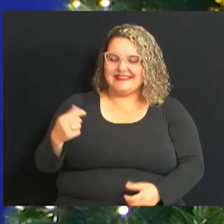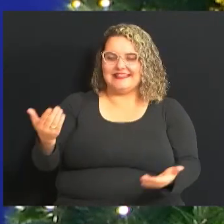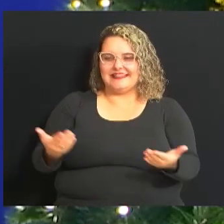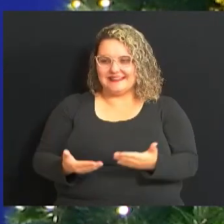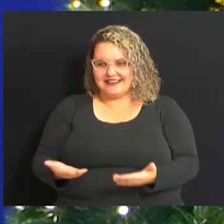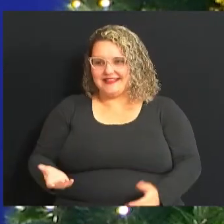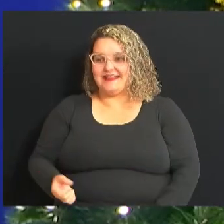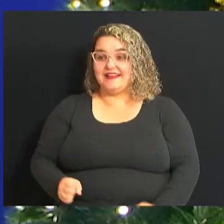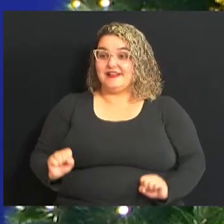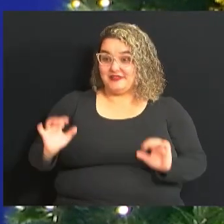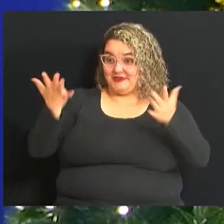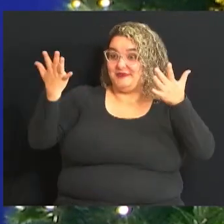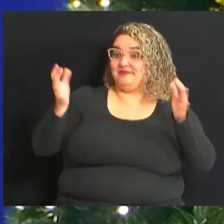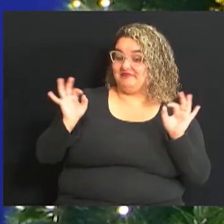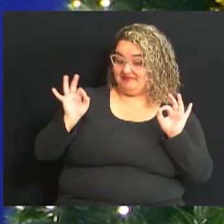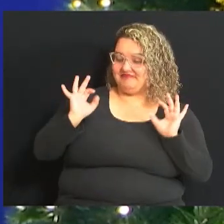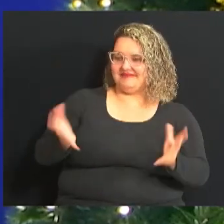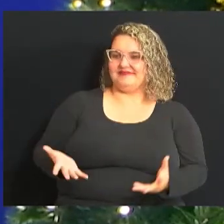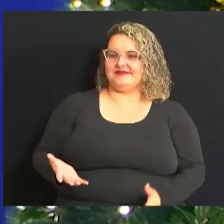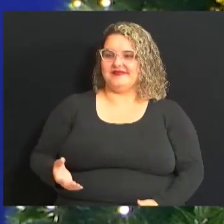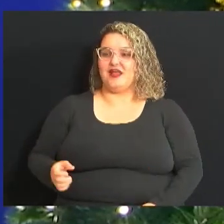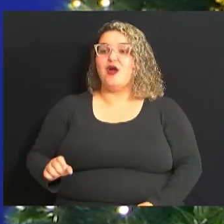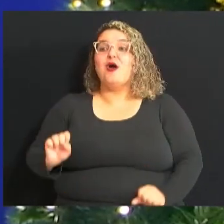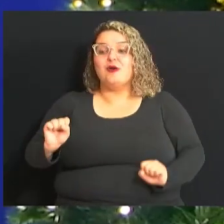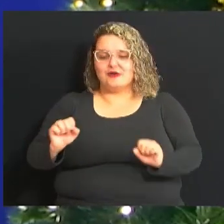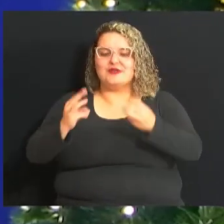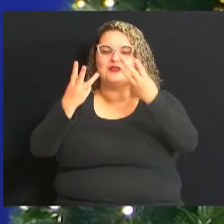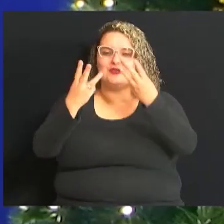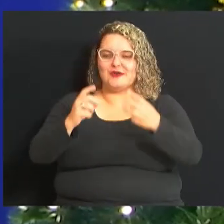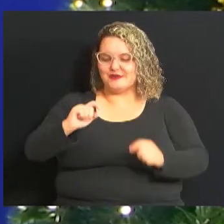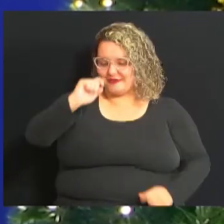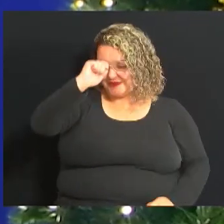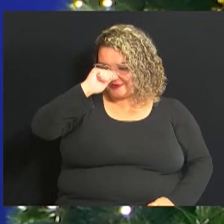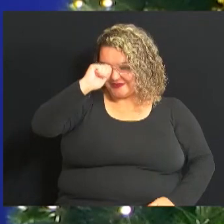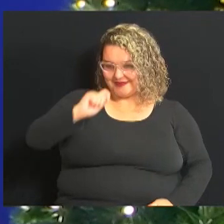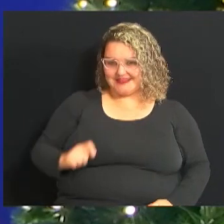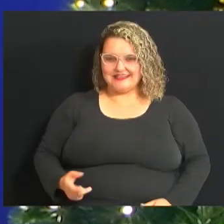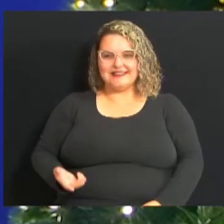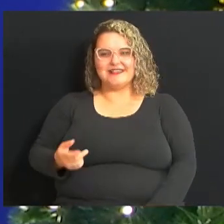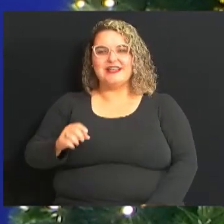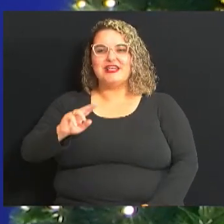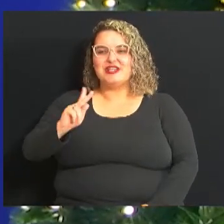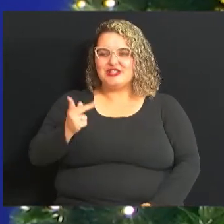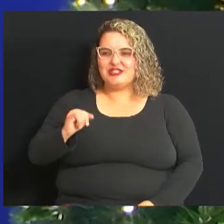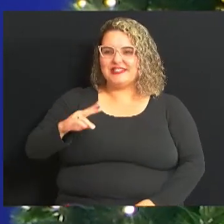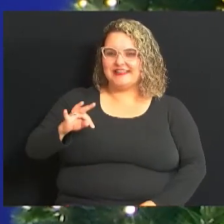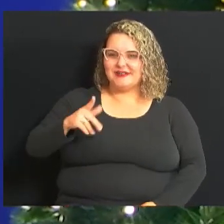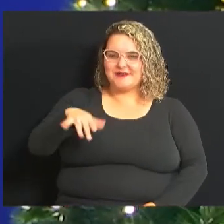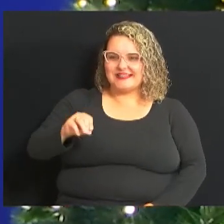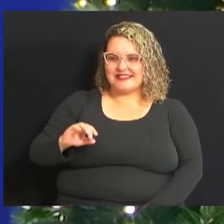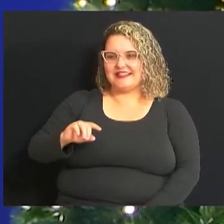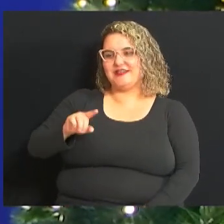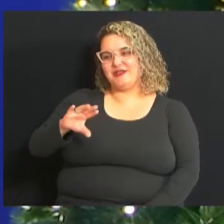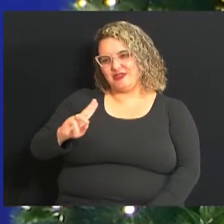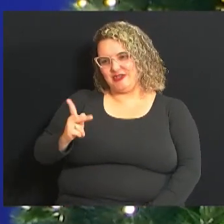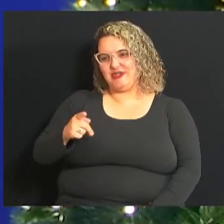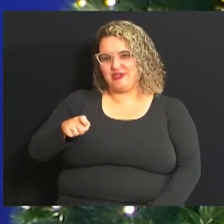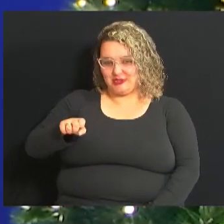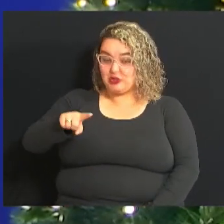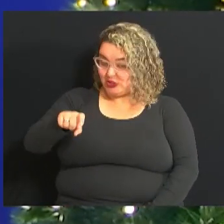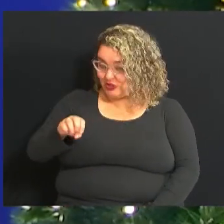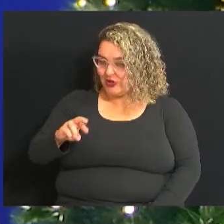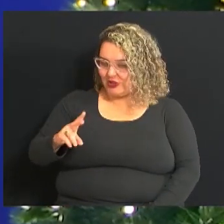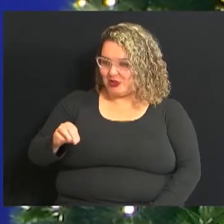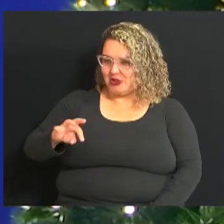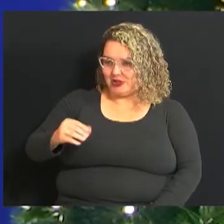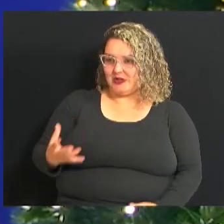em grande estilo. Já fizemos o show do Chitãozinho Chororó e agora vamos encerrar os 20 anos do shopping com um grande show para 46 mil